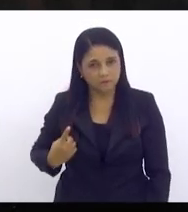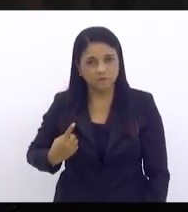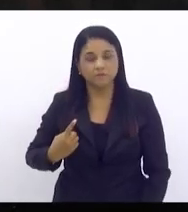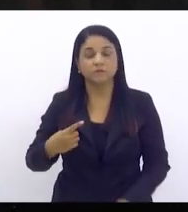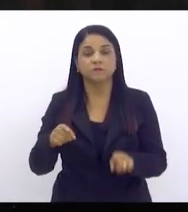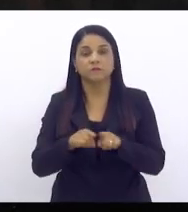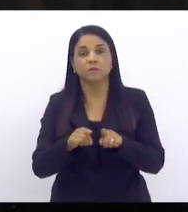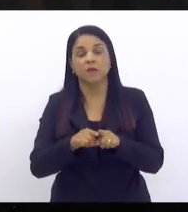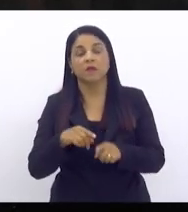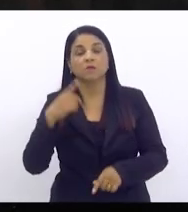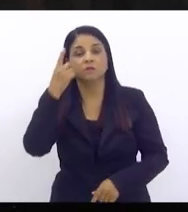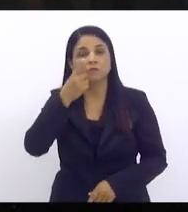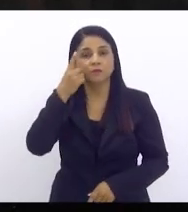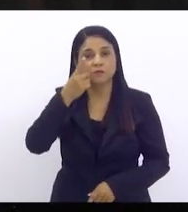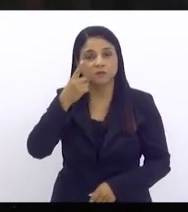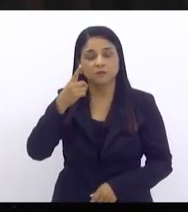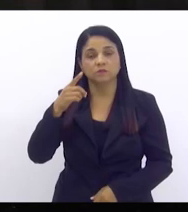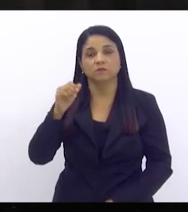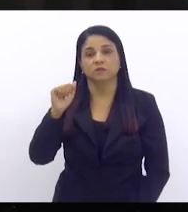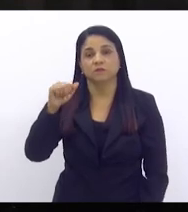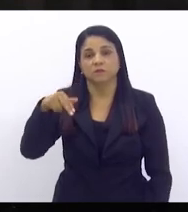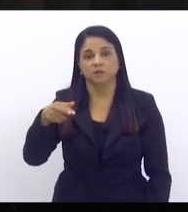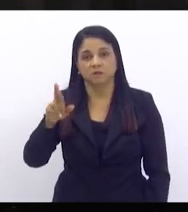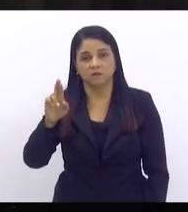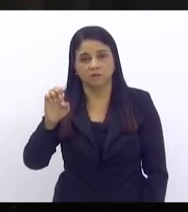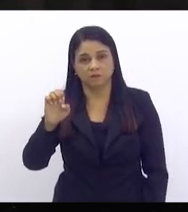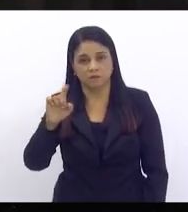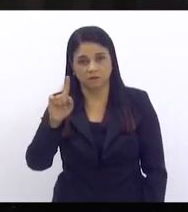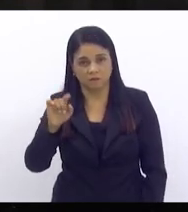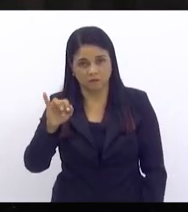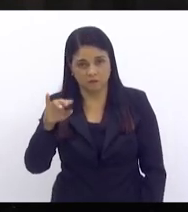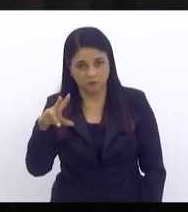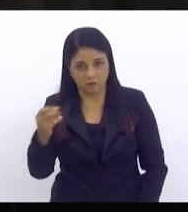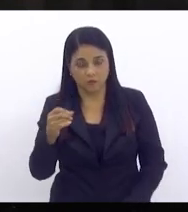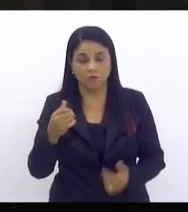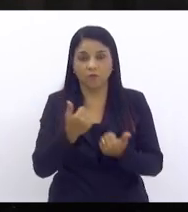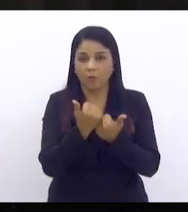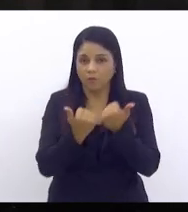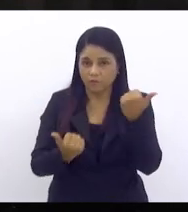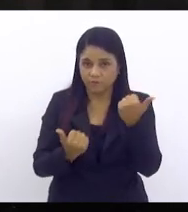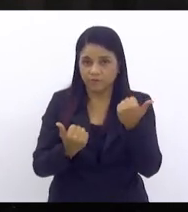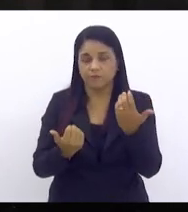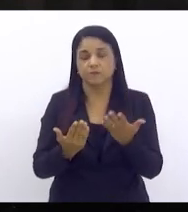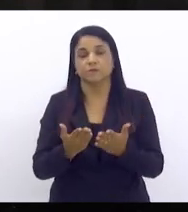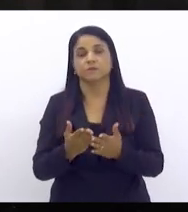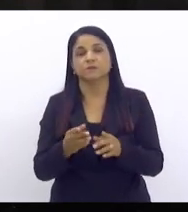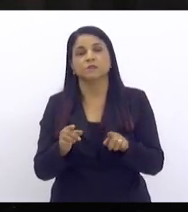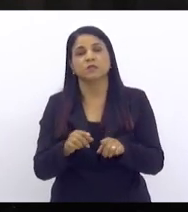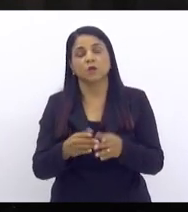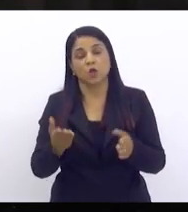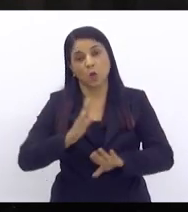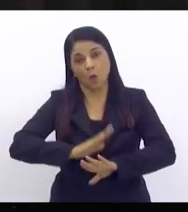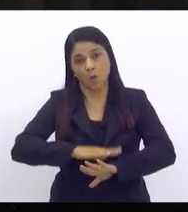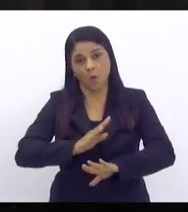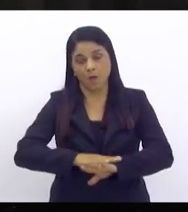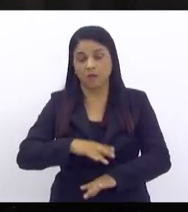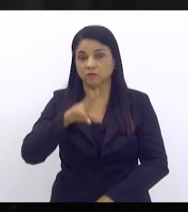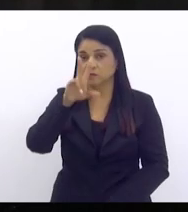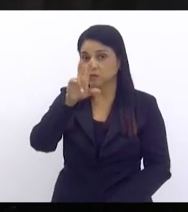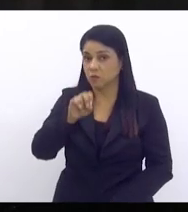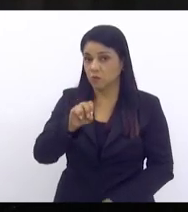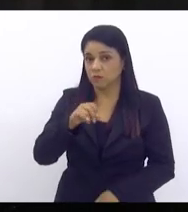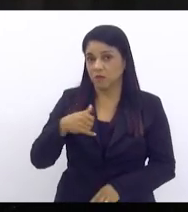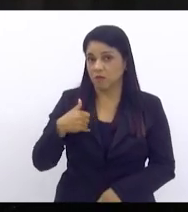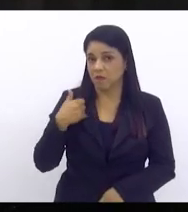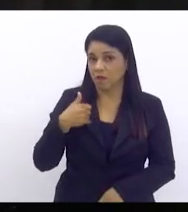Andrezinho Siciliano como seu vice. Vem no momento oportuno, são 50 anos do hip-hop e